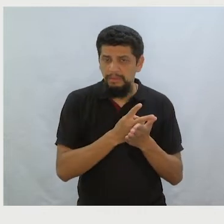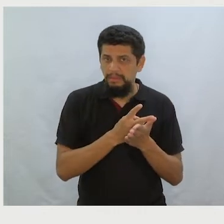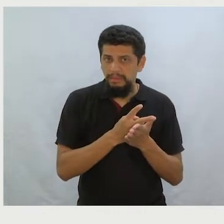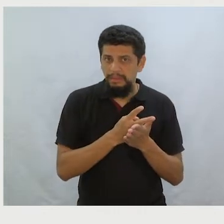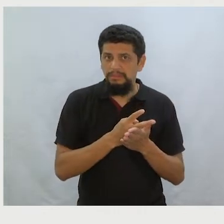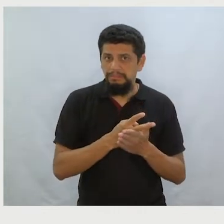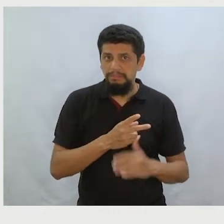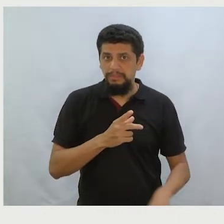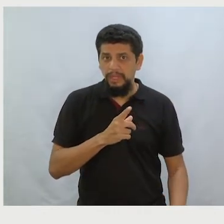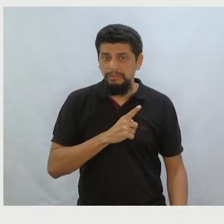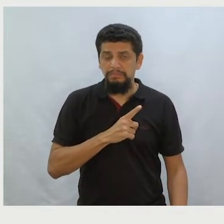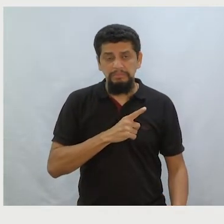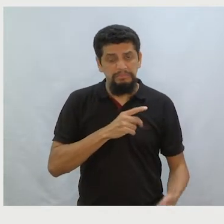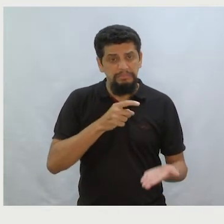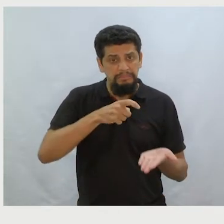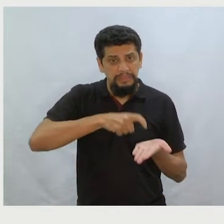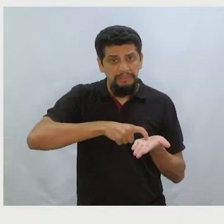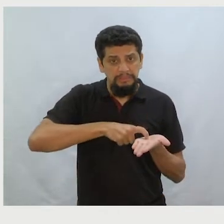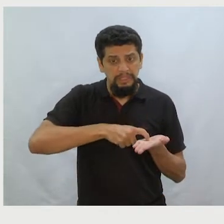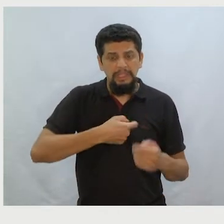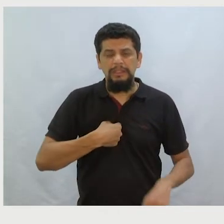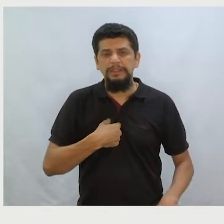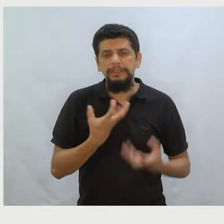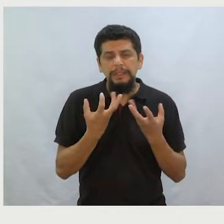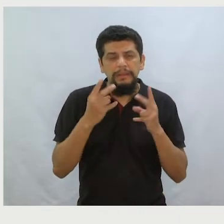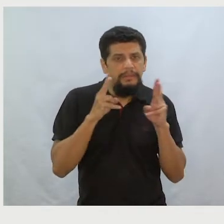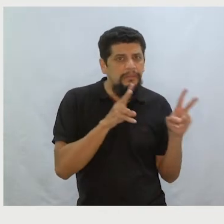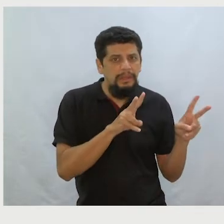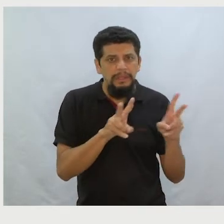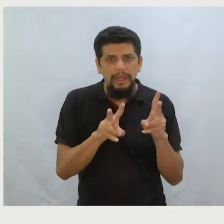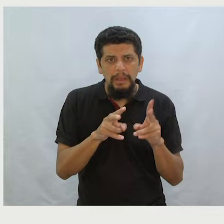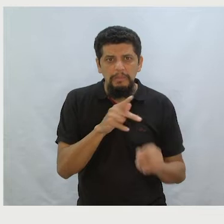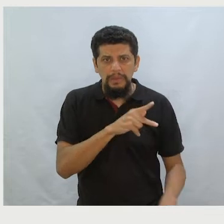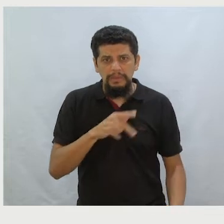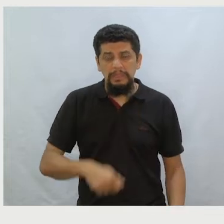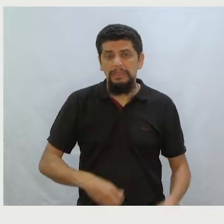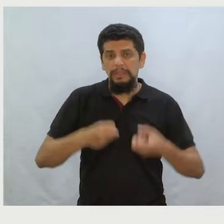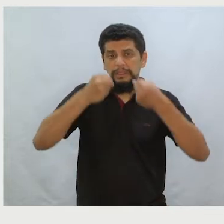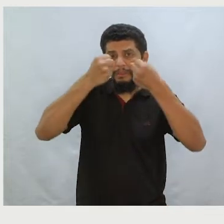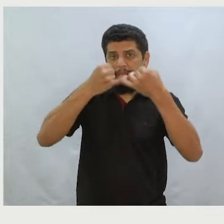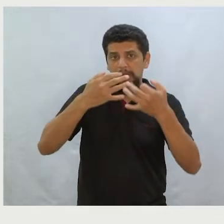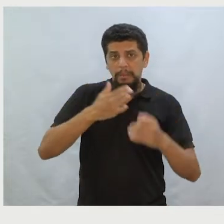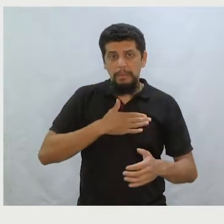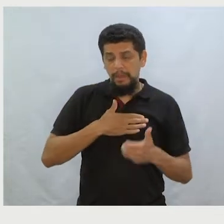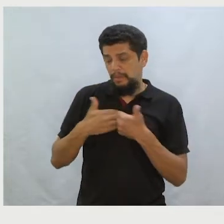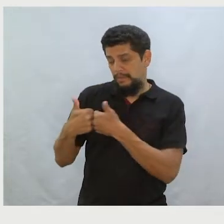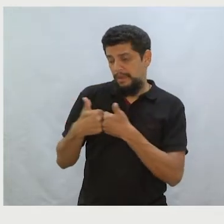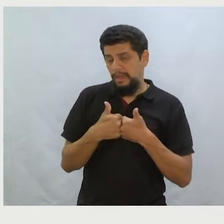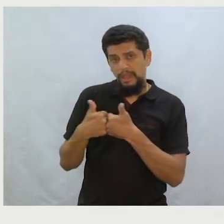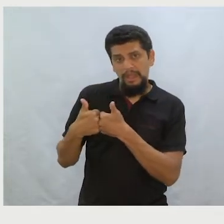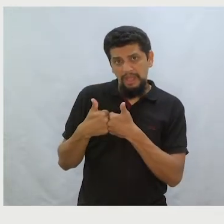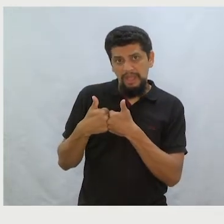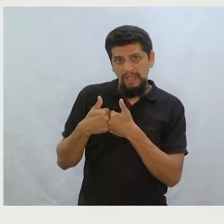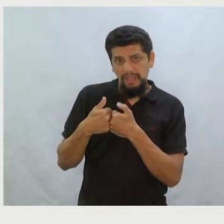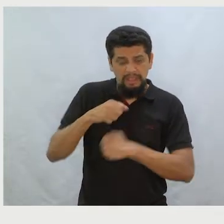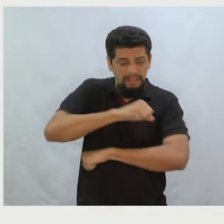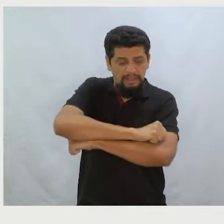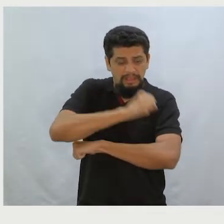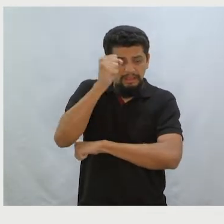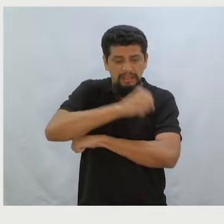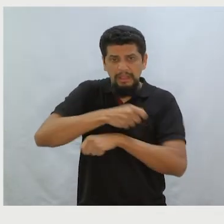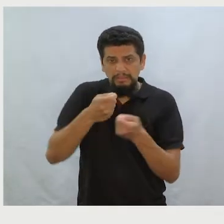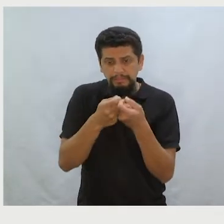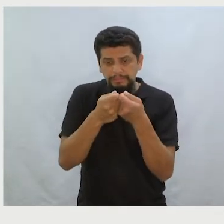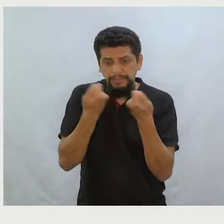continua a fazer sentido eu queria ver a professora dizendo para o meu vizinho que aqueles 1